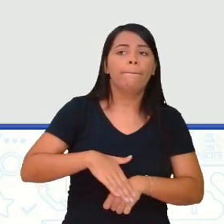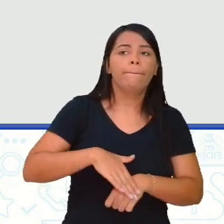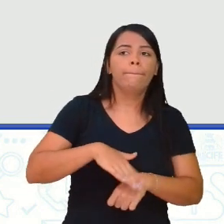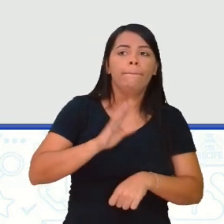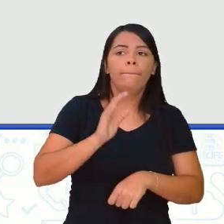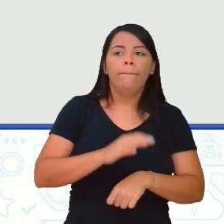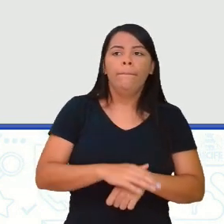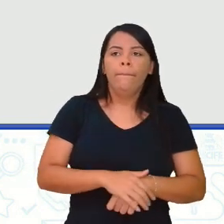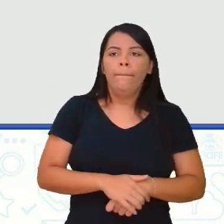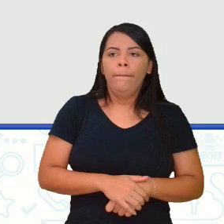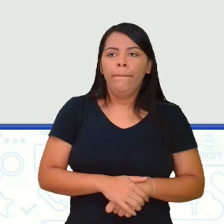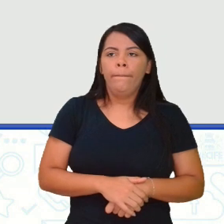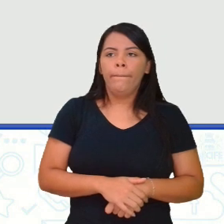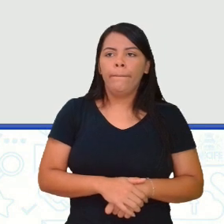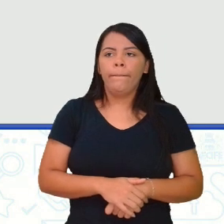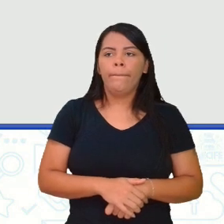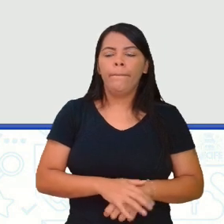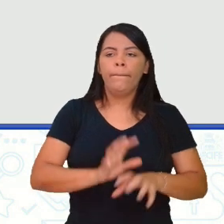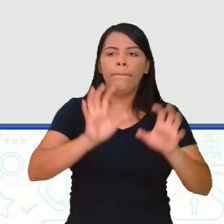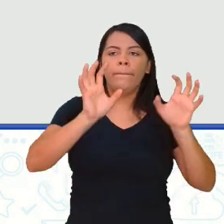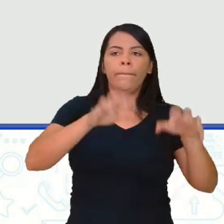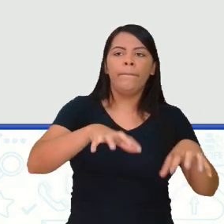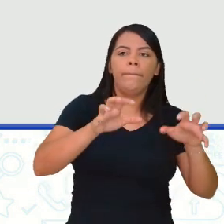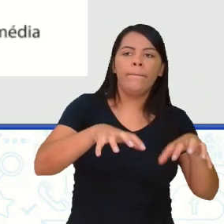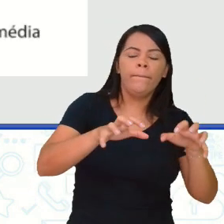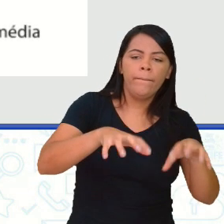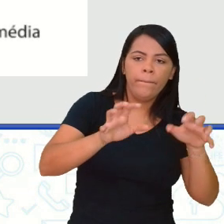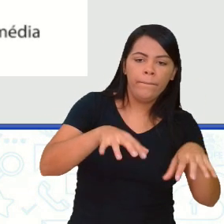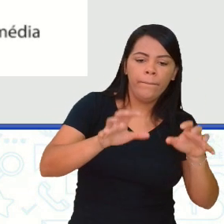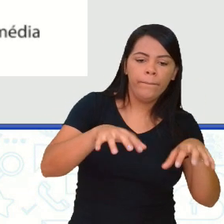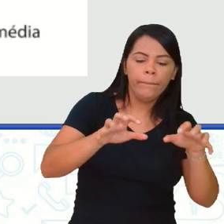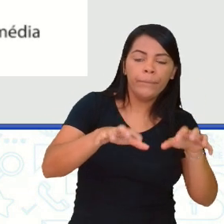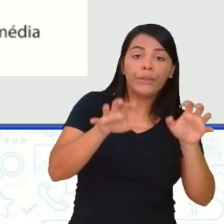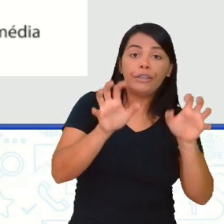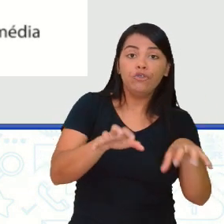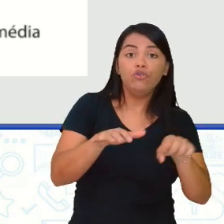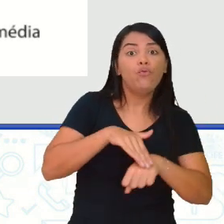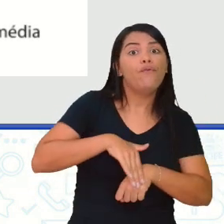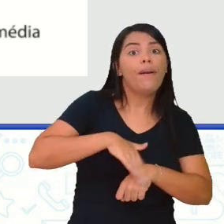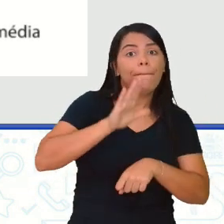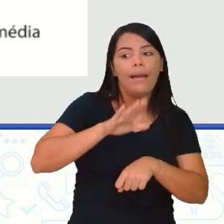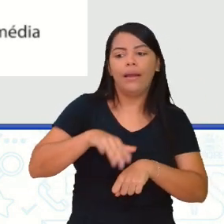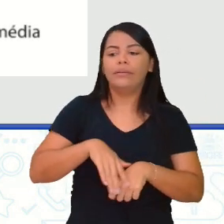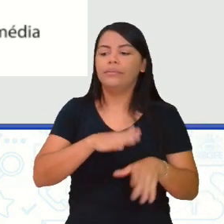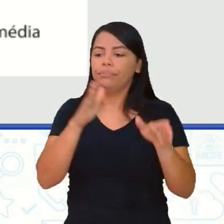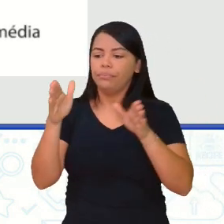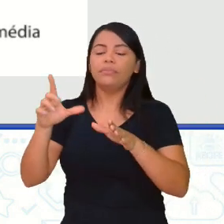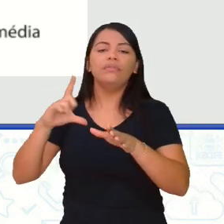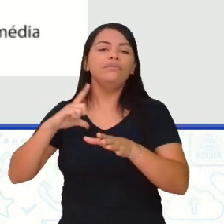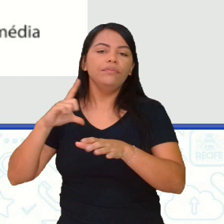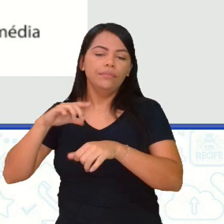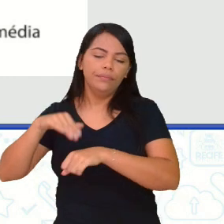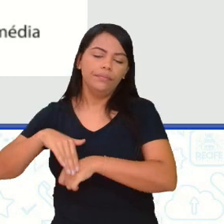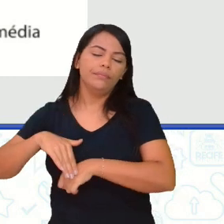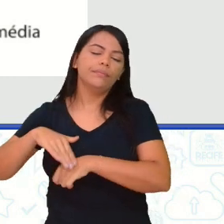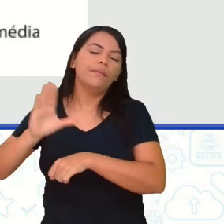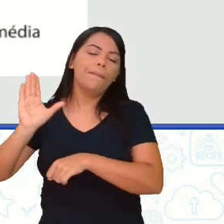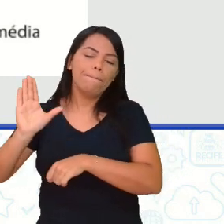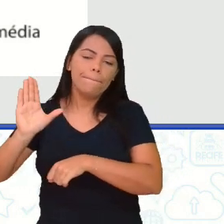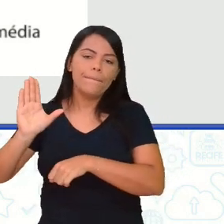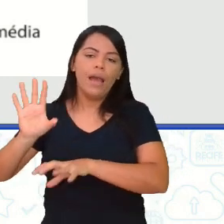vamos lá? Maior o número de casos de dengue notificados. Se eu aumentei,